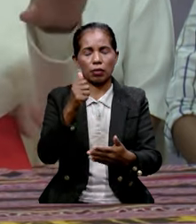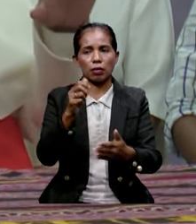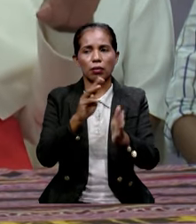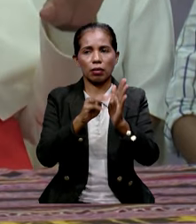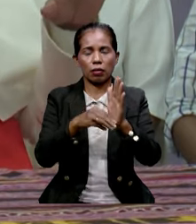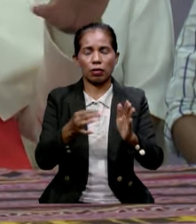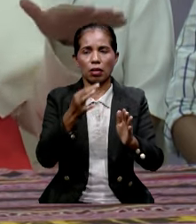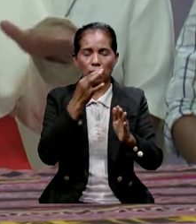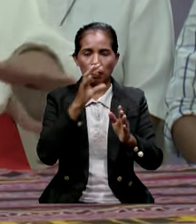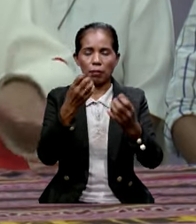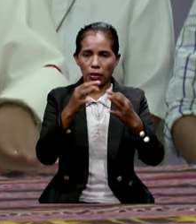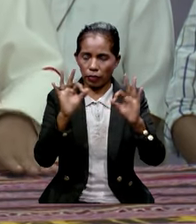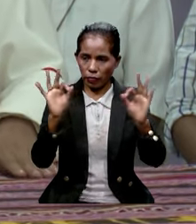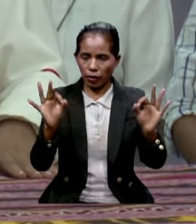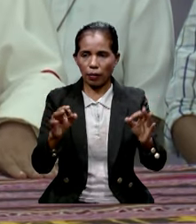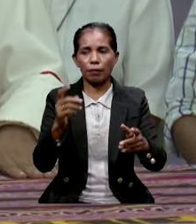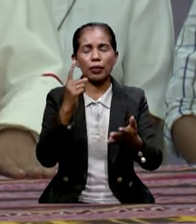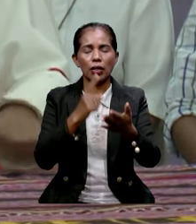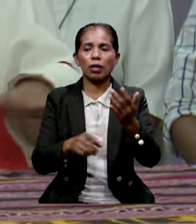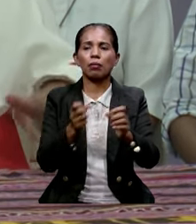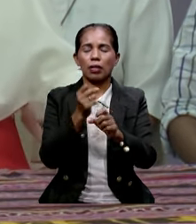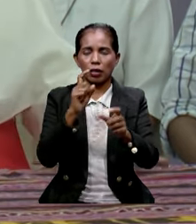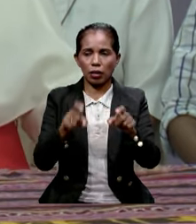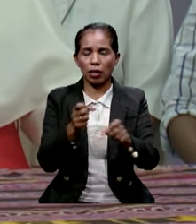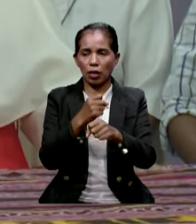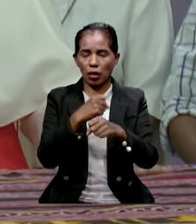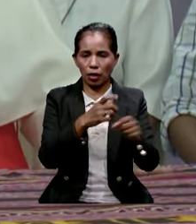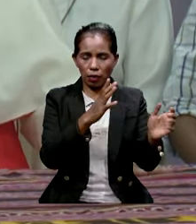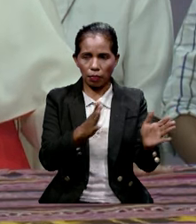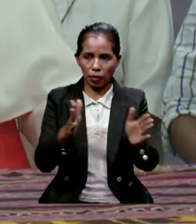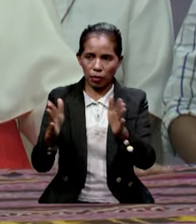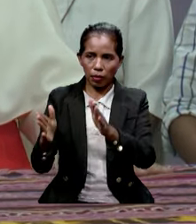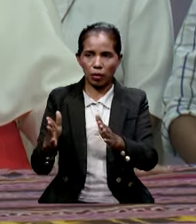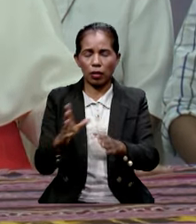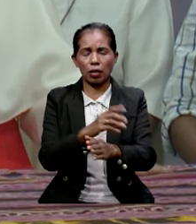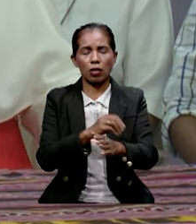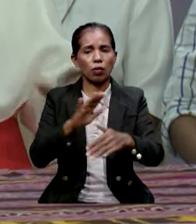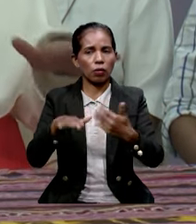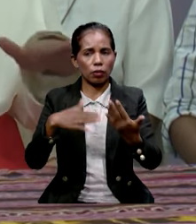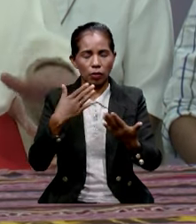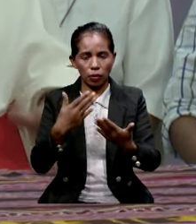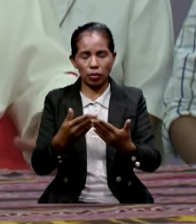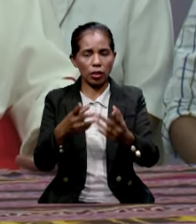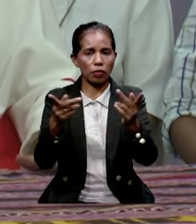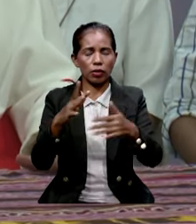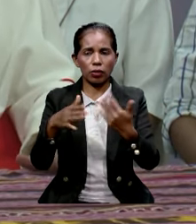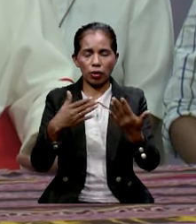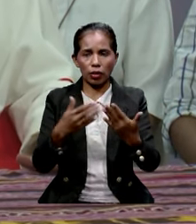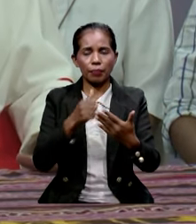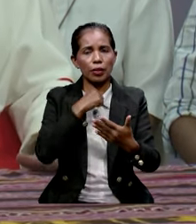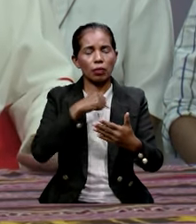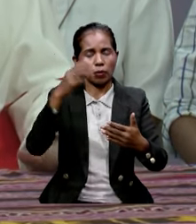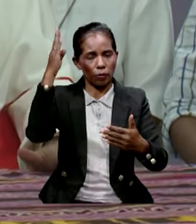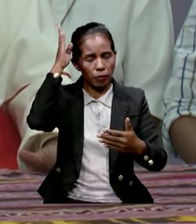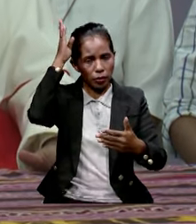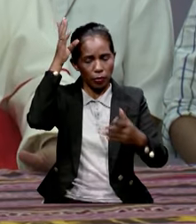cominhão berremato. Então, saída tem que ralo, tem que preparar aumento de ministros extraordinários de ANB, Conferência Episcopal decide